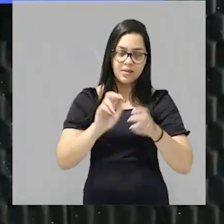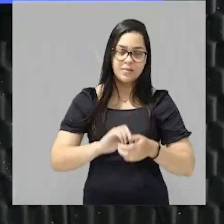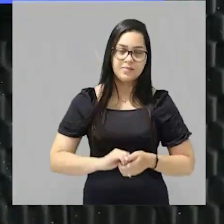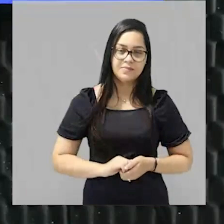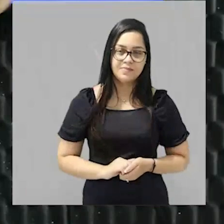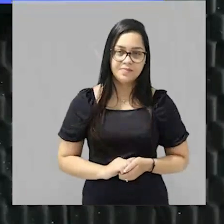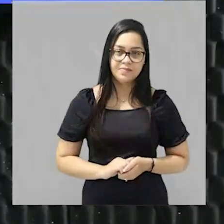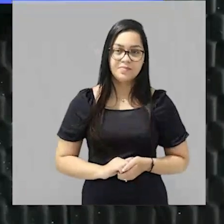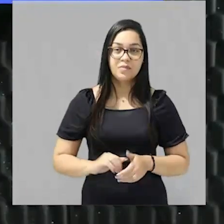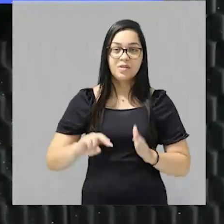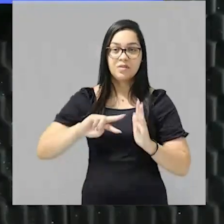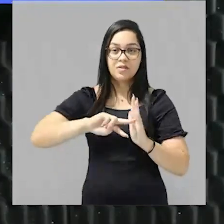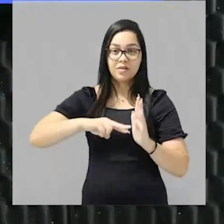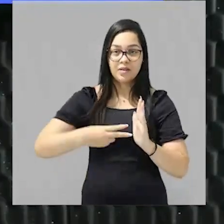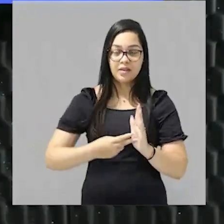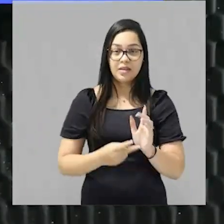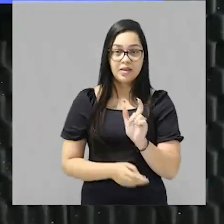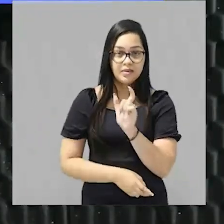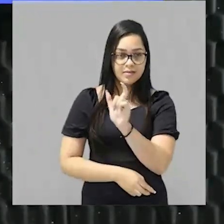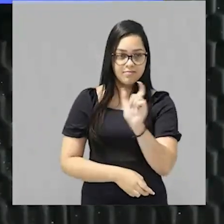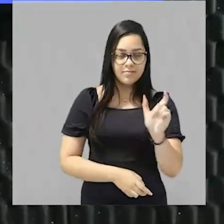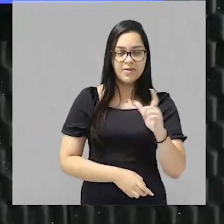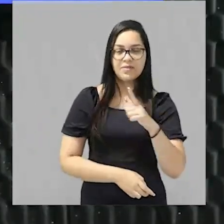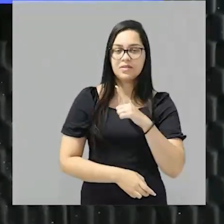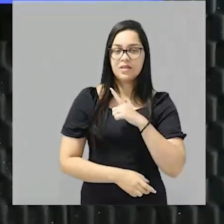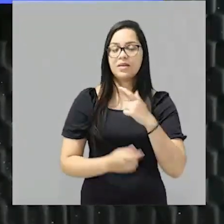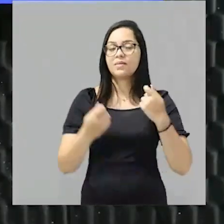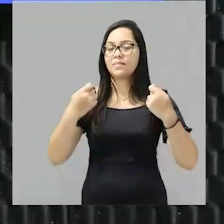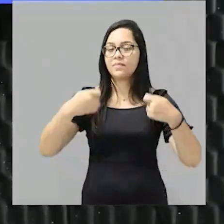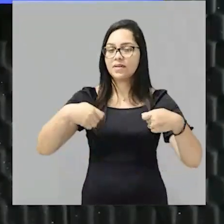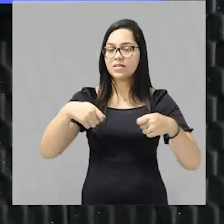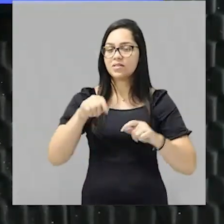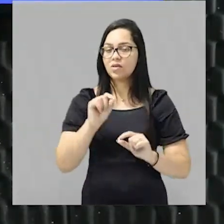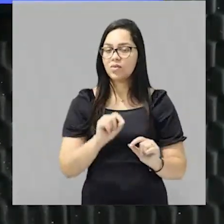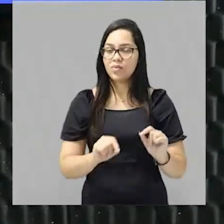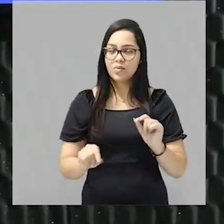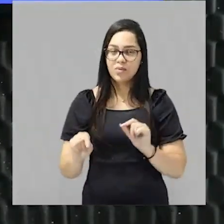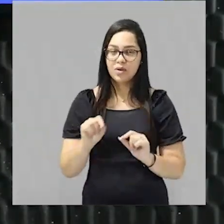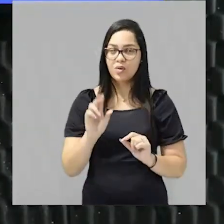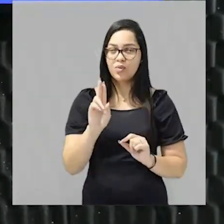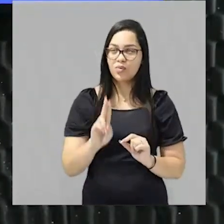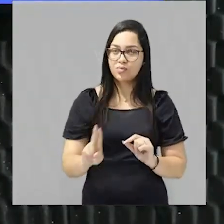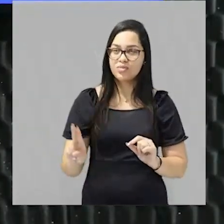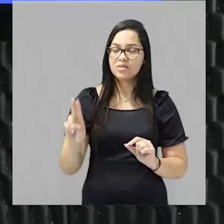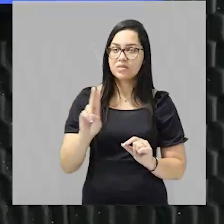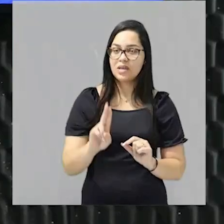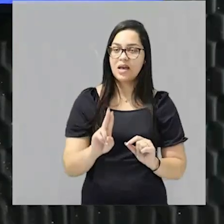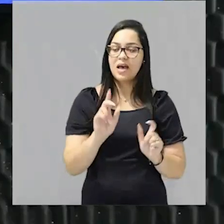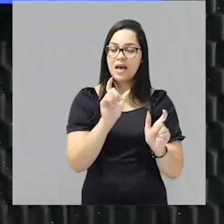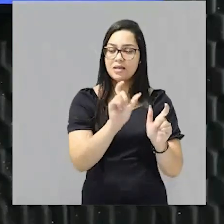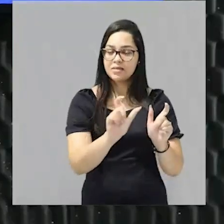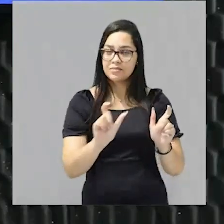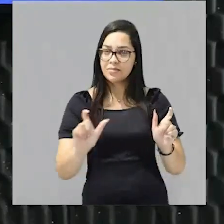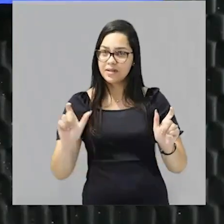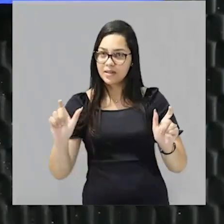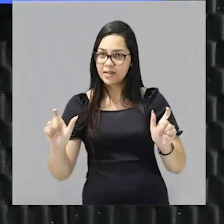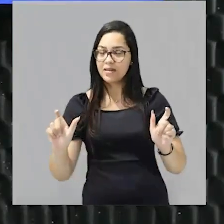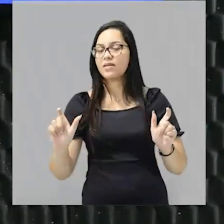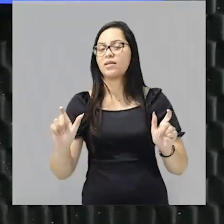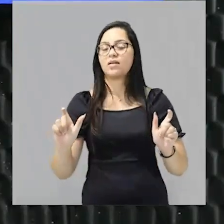do sentido que as palavras têm. A gente precisa usar bem as palavras na hora da